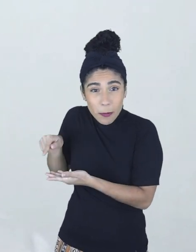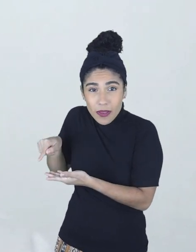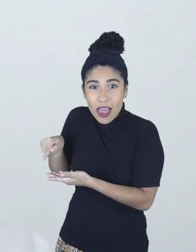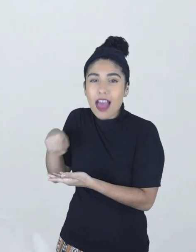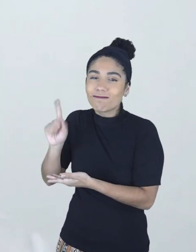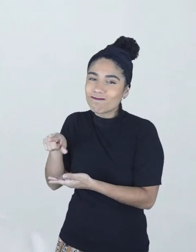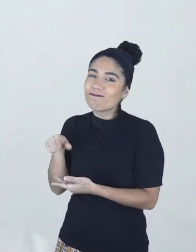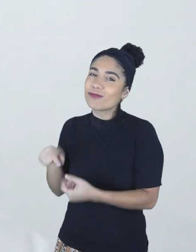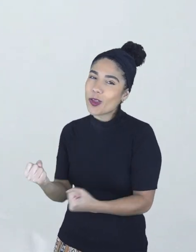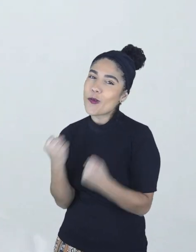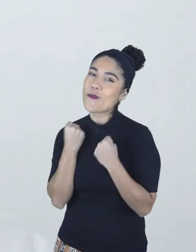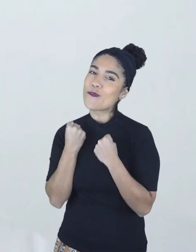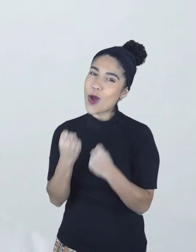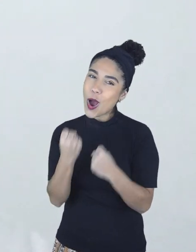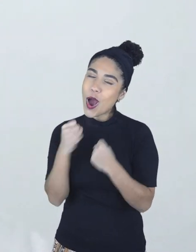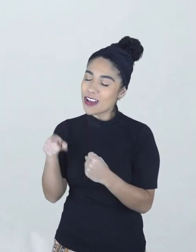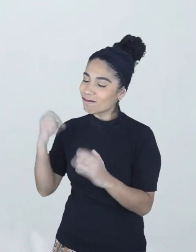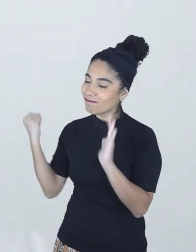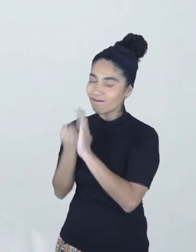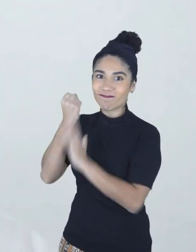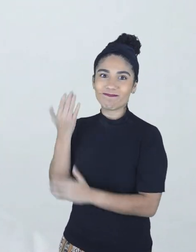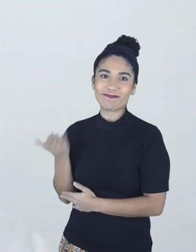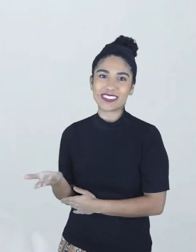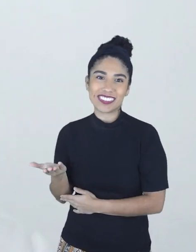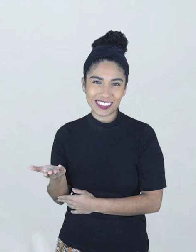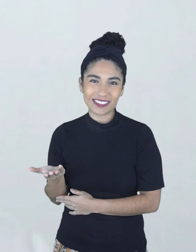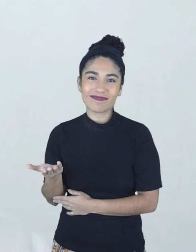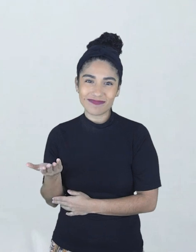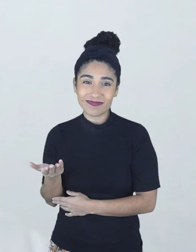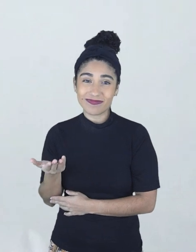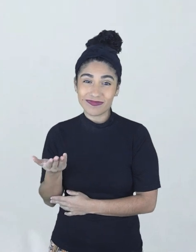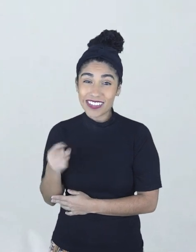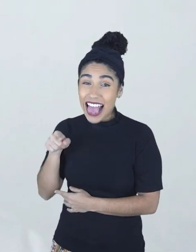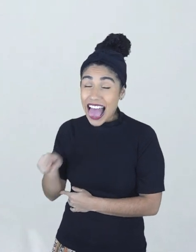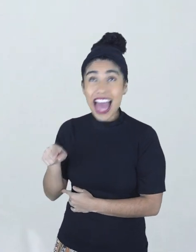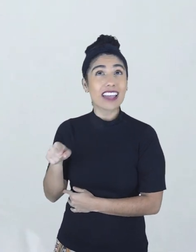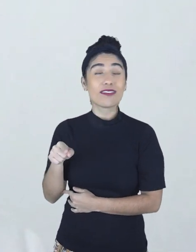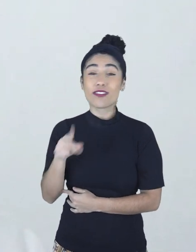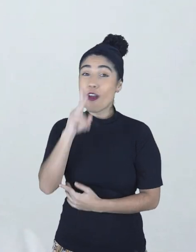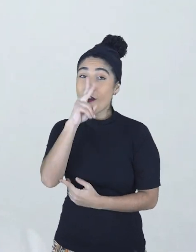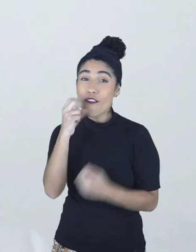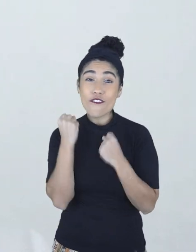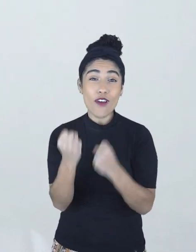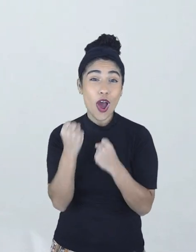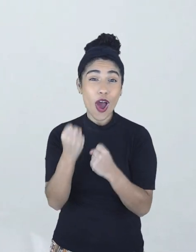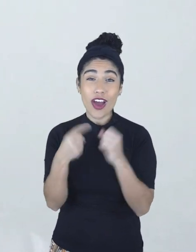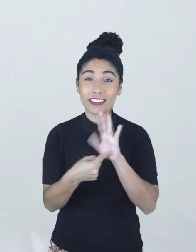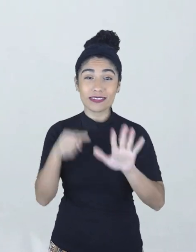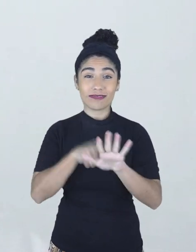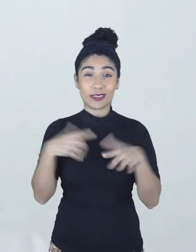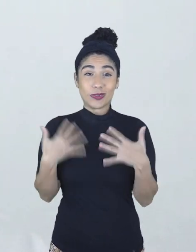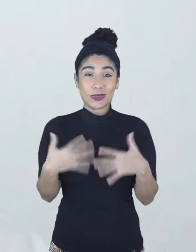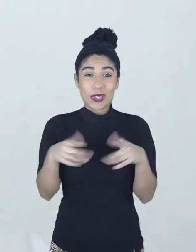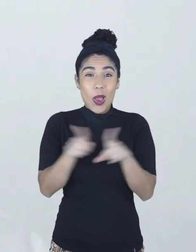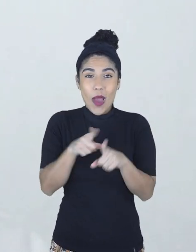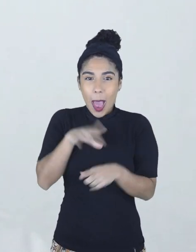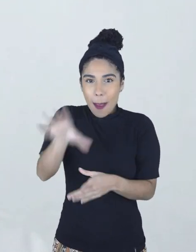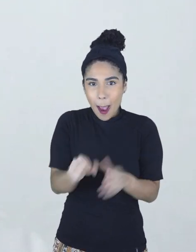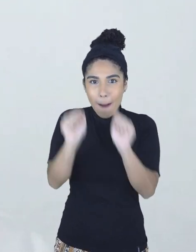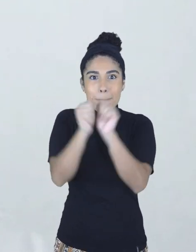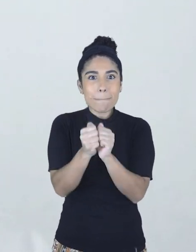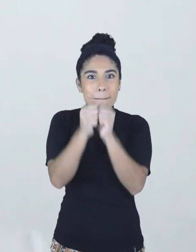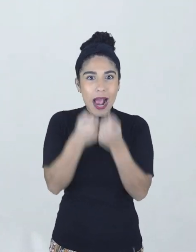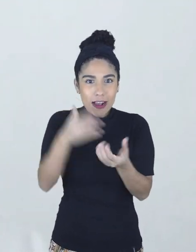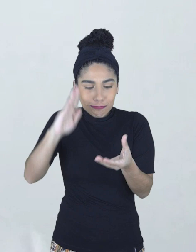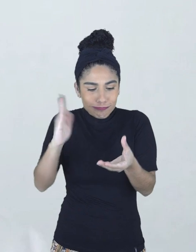então isso para nós é muito forte é isso para nós é muito forte é coisa que nós não fazemos a gente